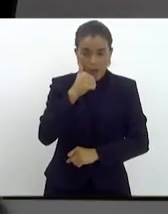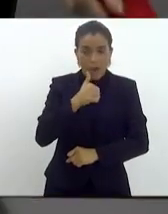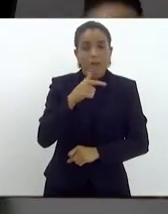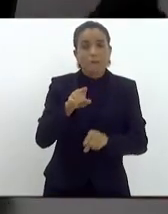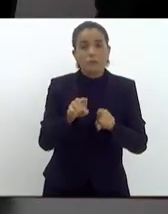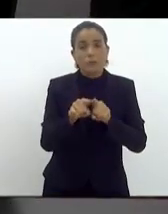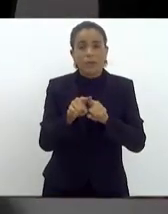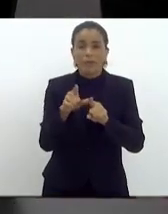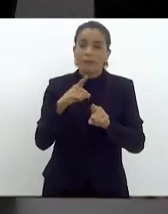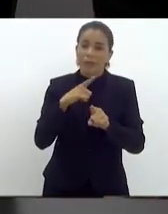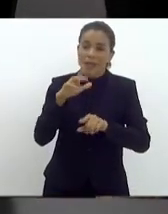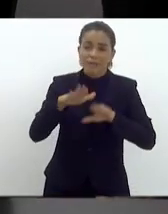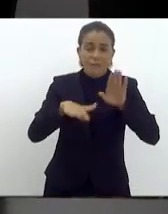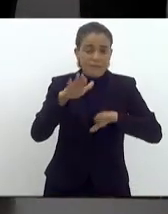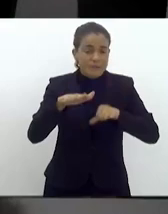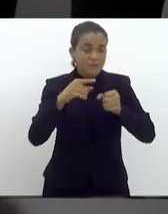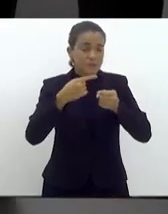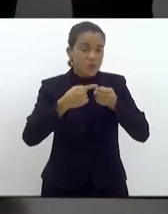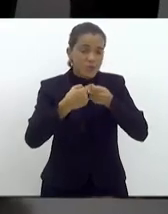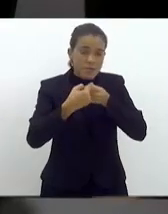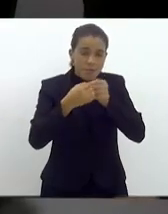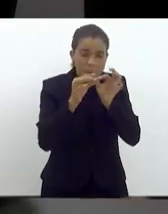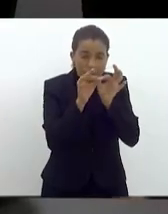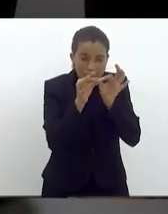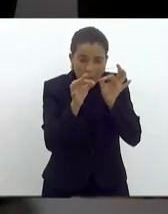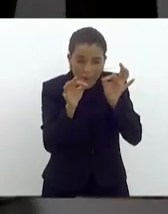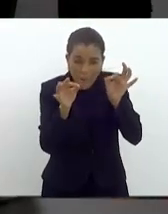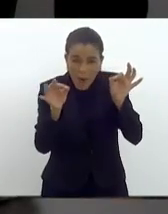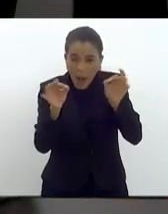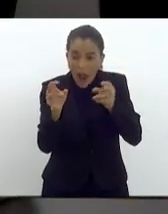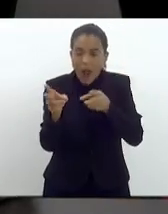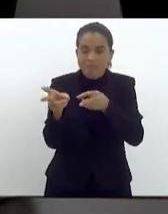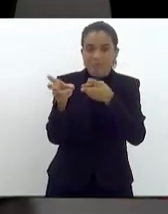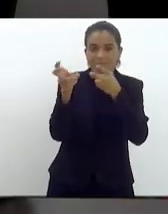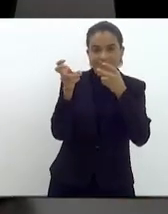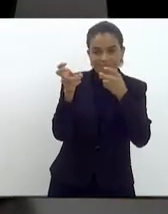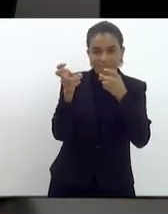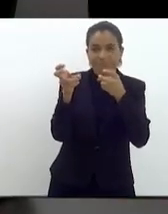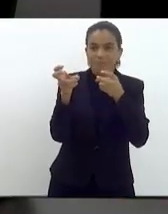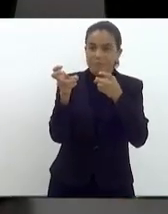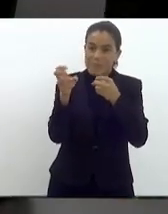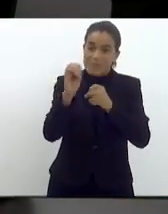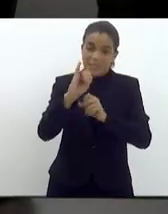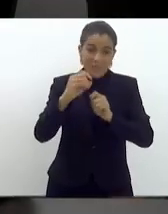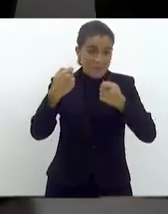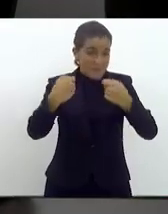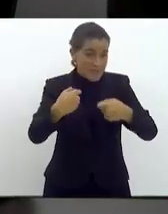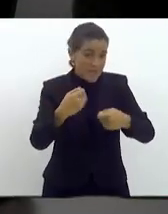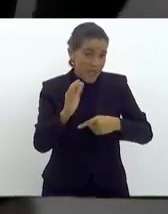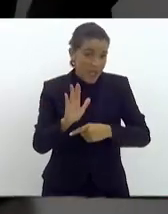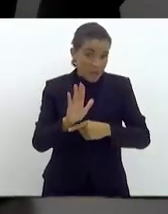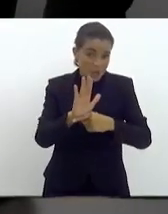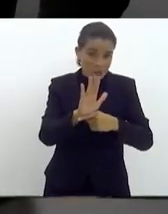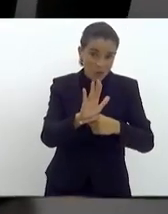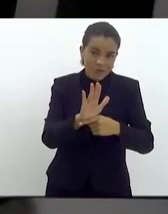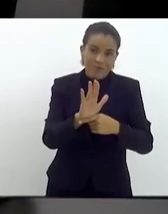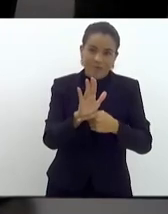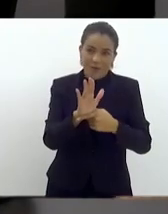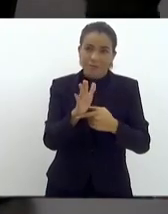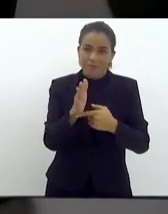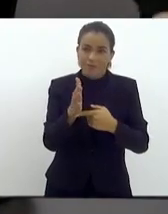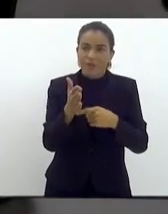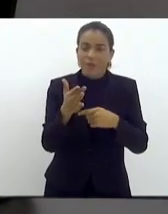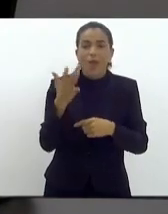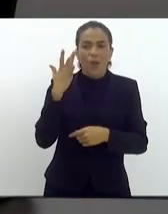mas a gente tem um município às vezes lá no interior que nos chama atenção então depois se precisar de alguma ajuda alguma coisa